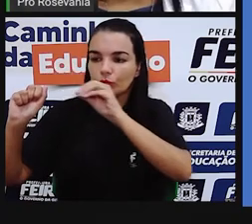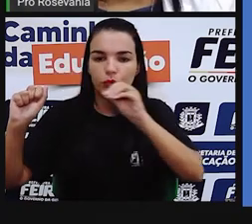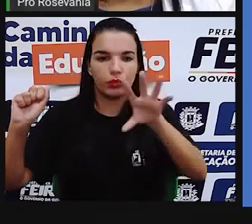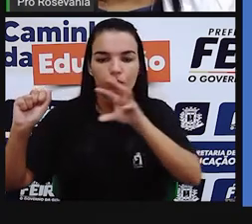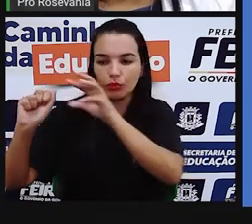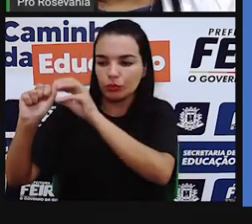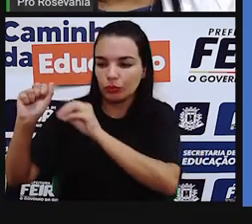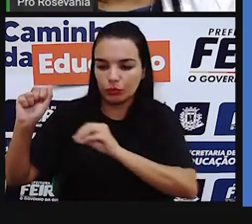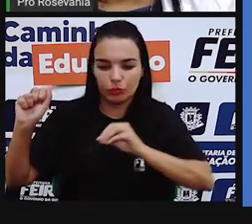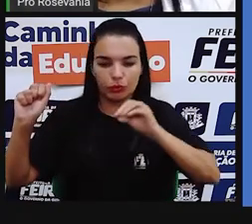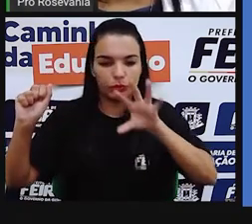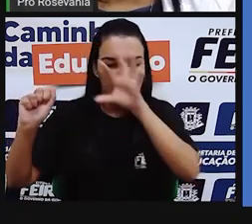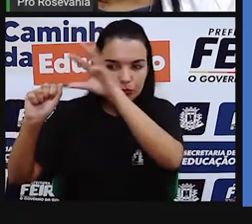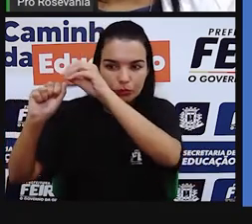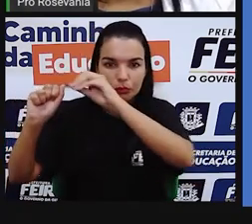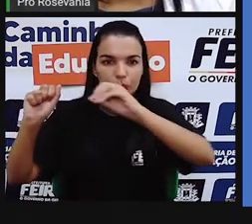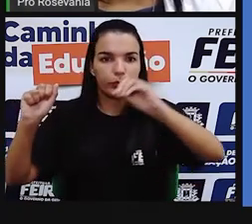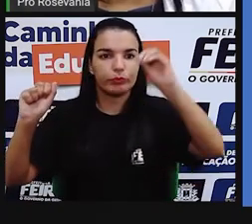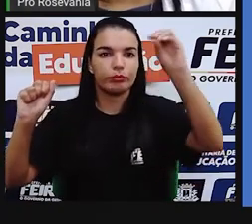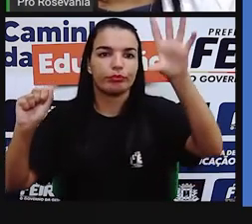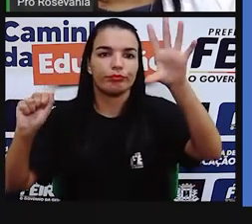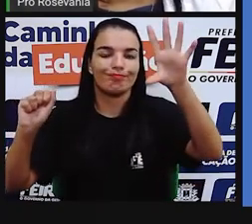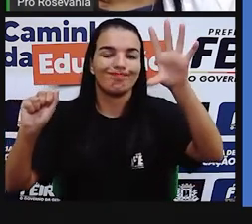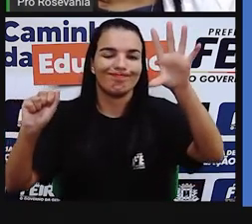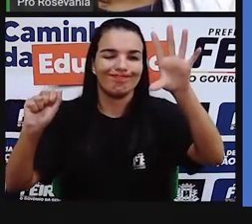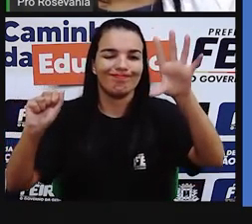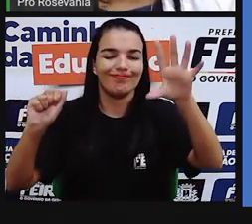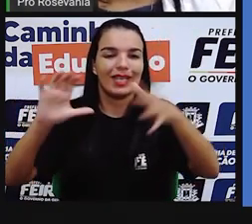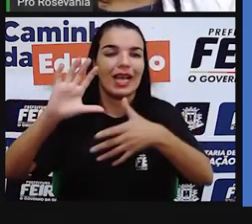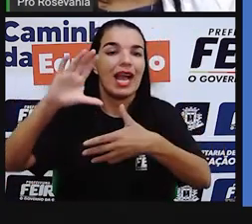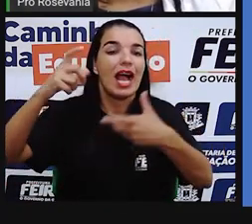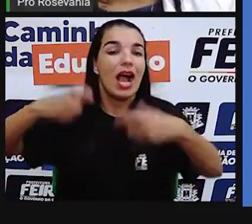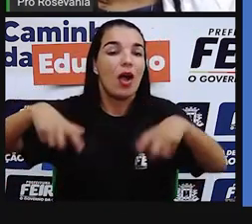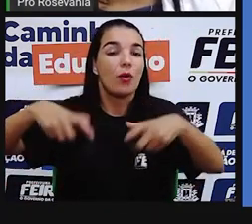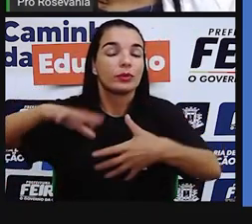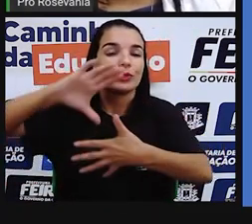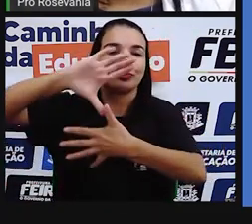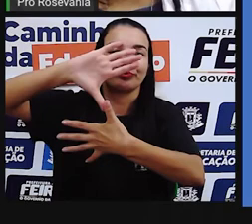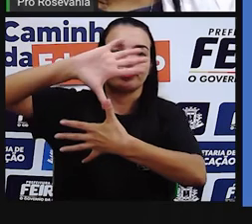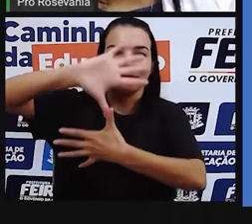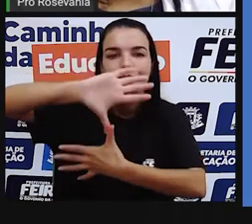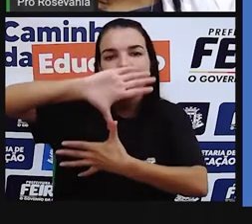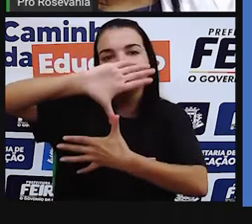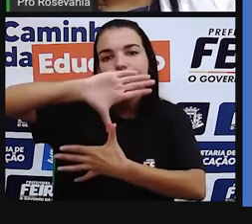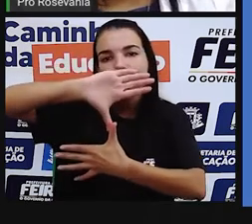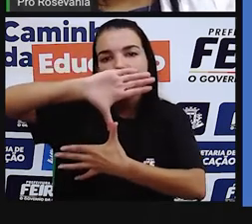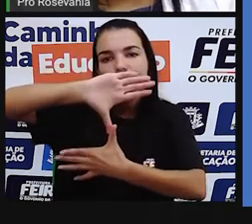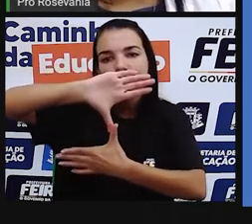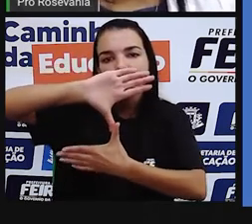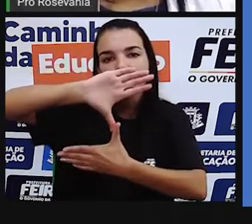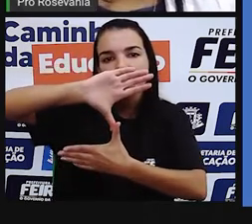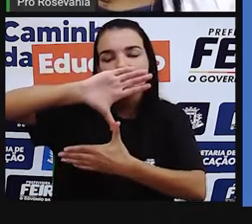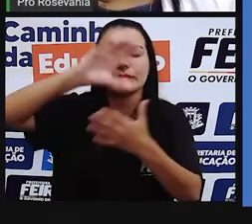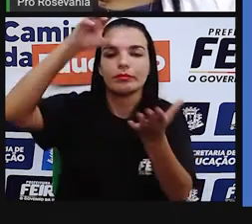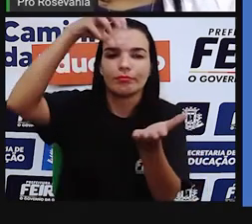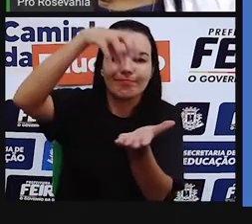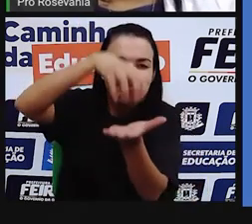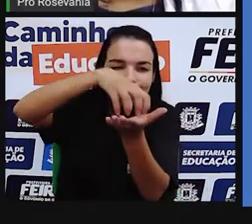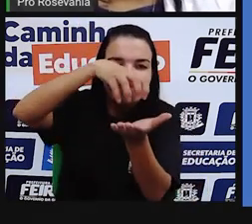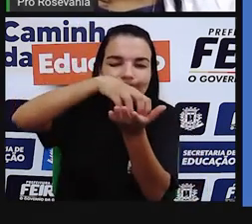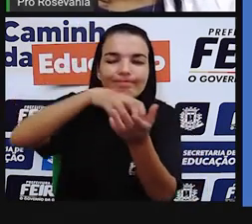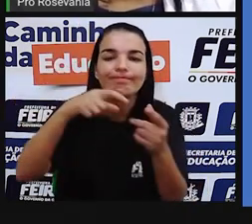principalmente aqui, né, para a região do Brasil, de Guiné, aqui para a região da América Central, né,